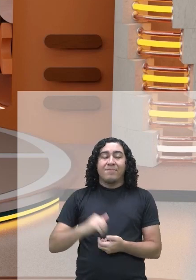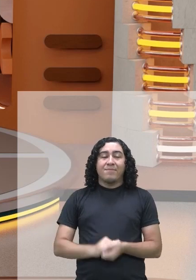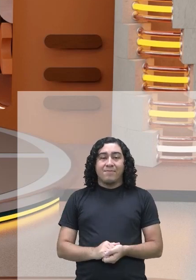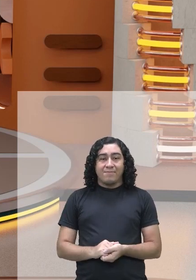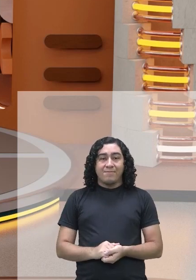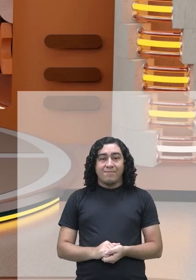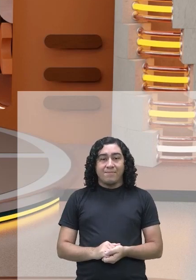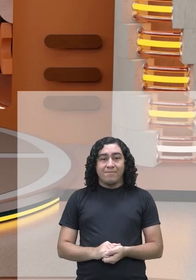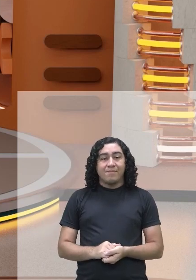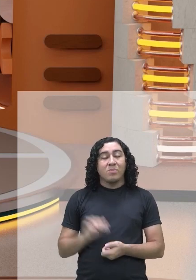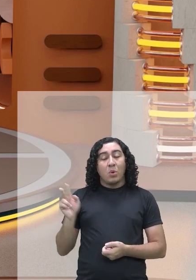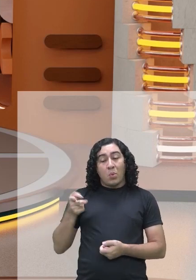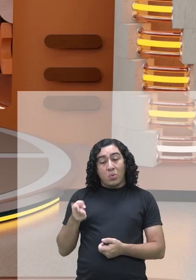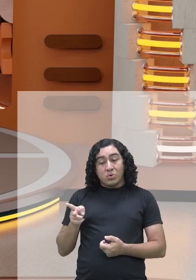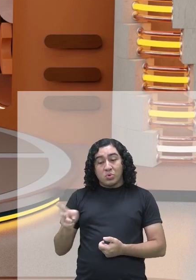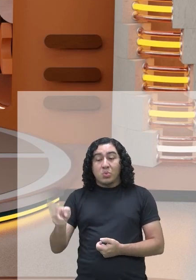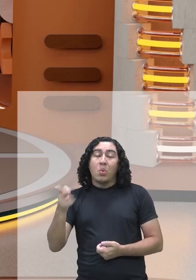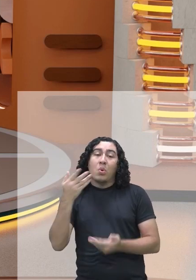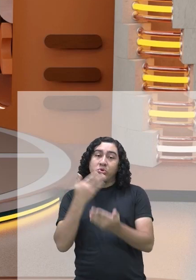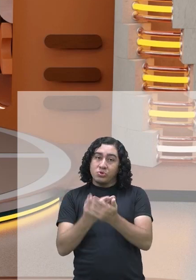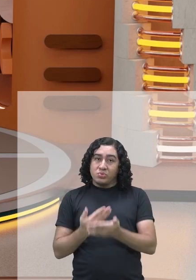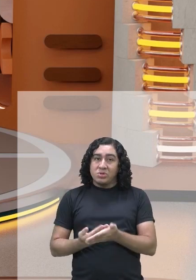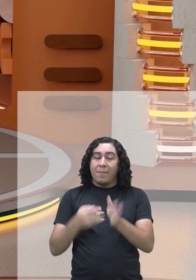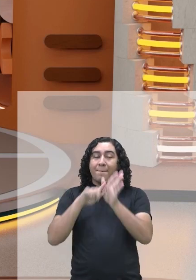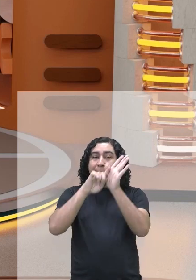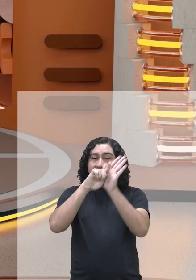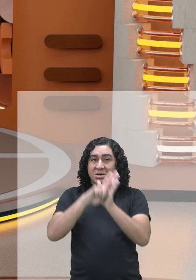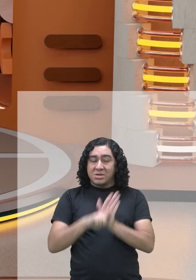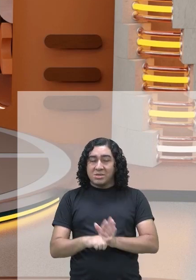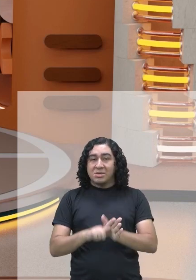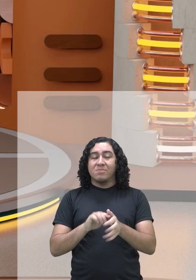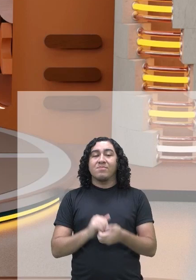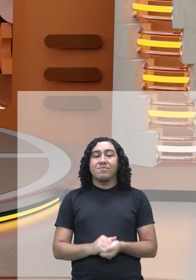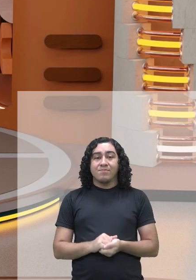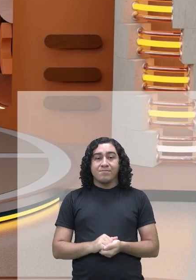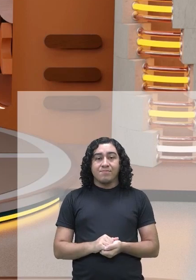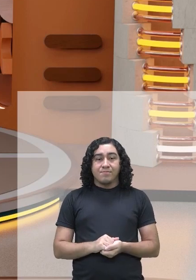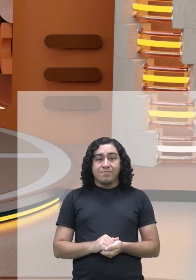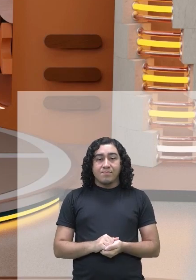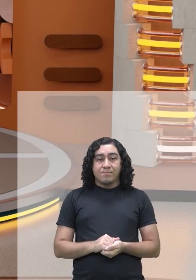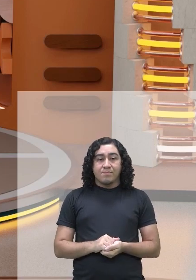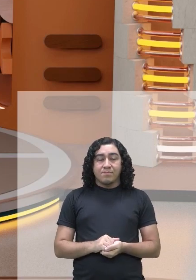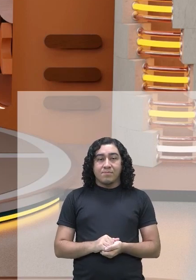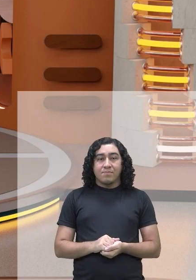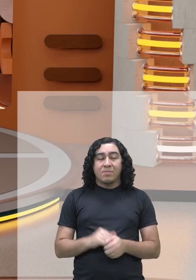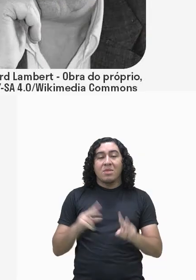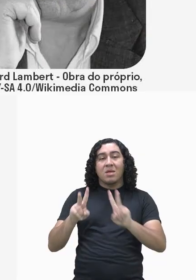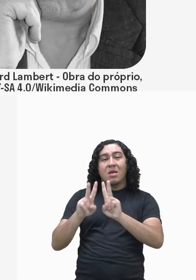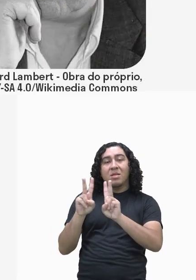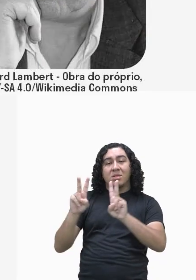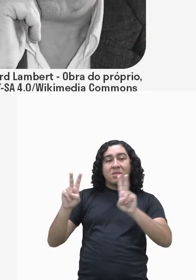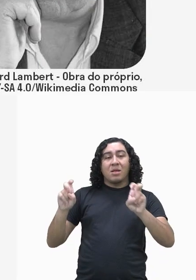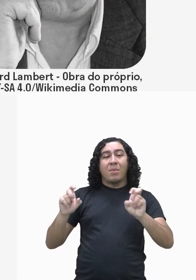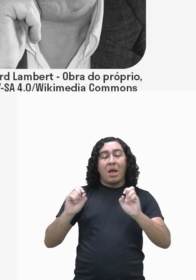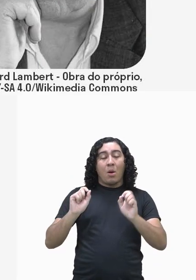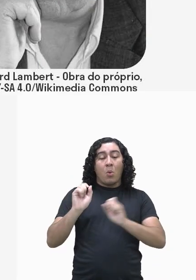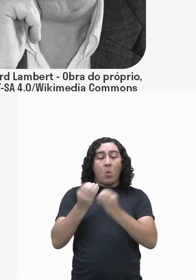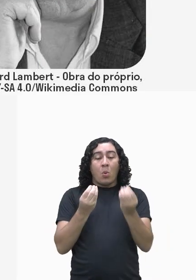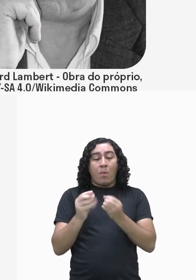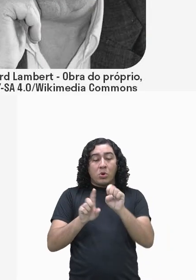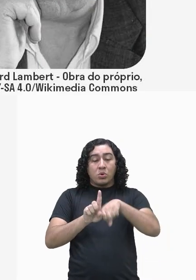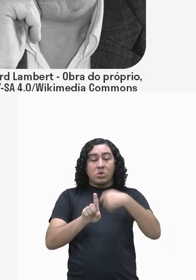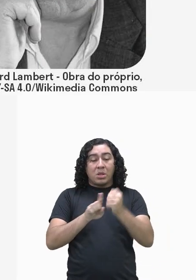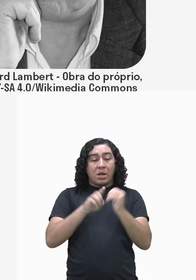ele continuou as suas pesquisas, sendo as primeiras sobre desigualdades